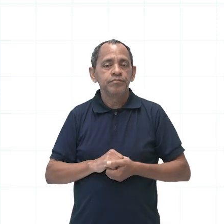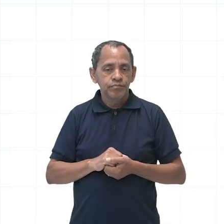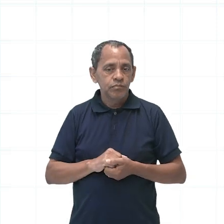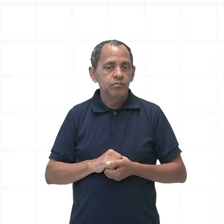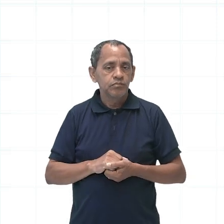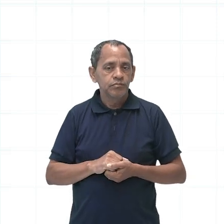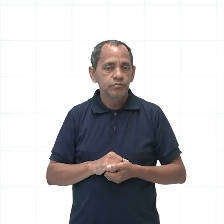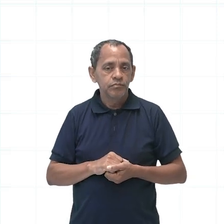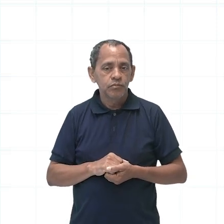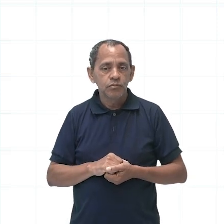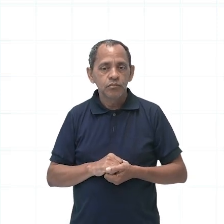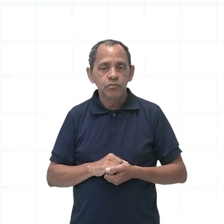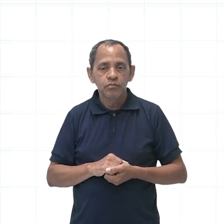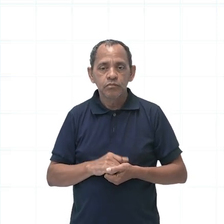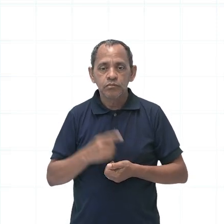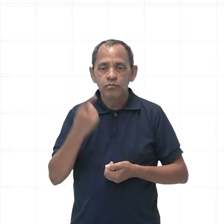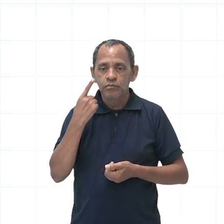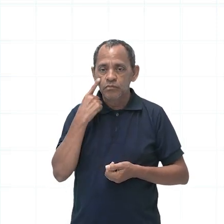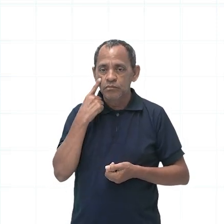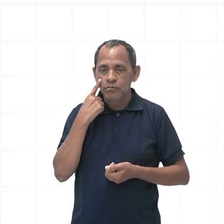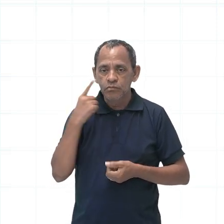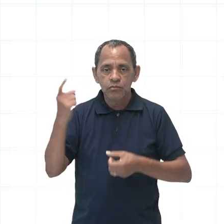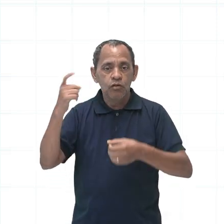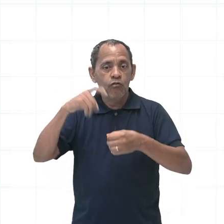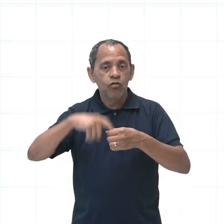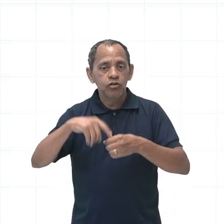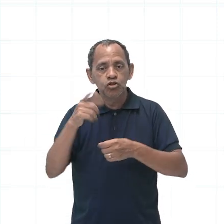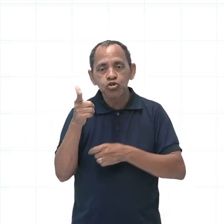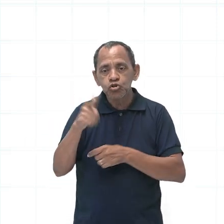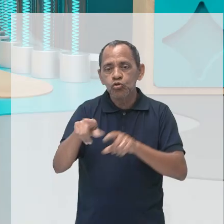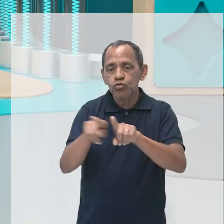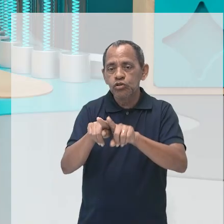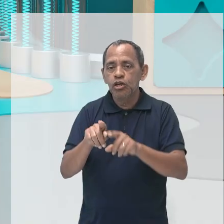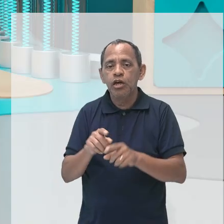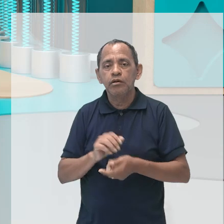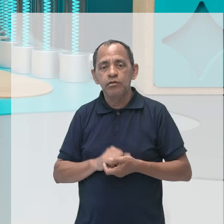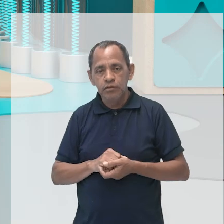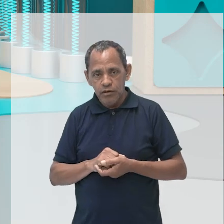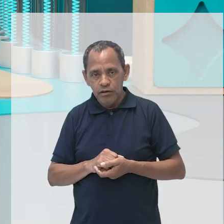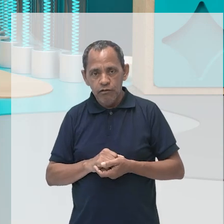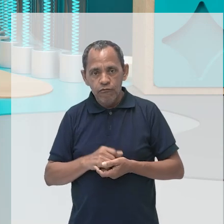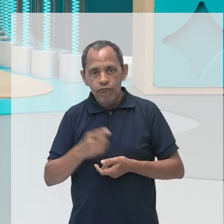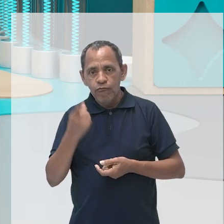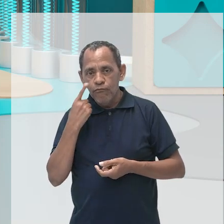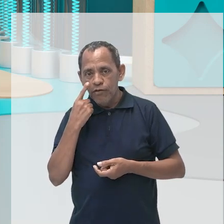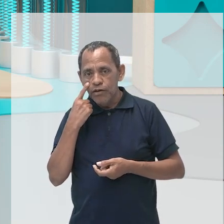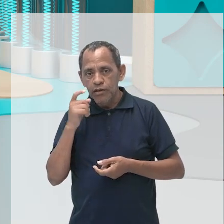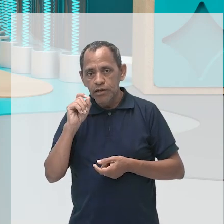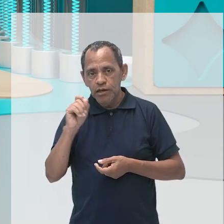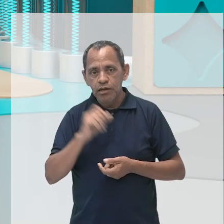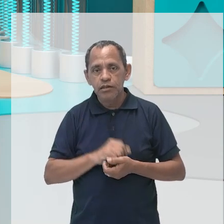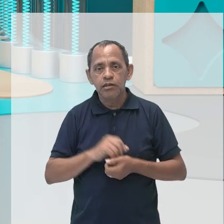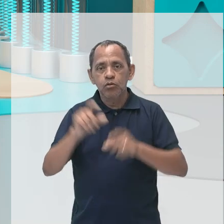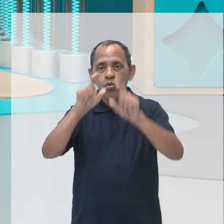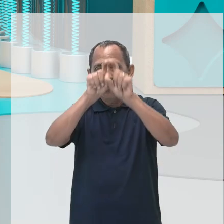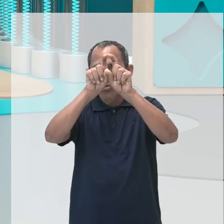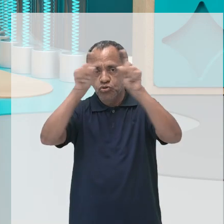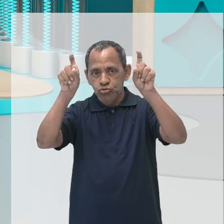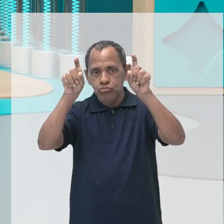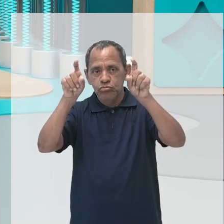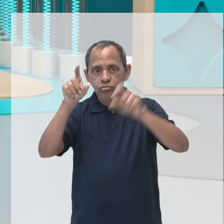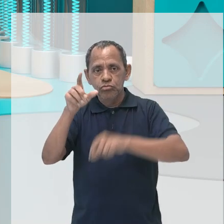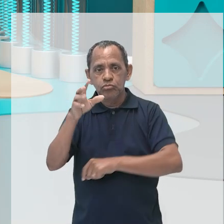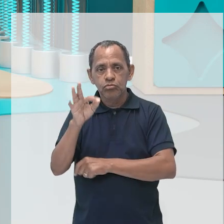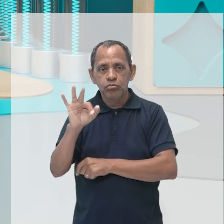diferenciado. Voltando aqui mais uma vez, então, para que a gente possa explorar bem esse cartaz, observe que nós temos o título no topo do